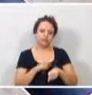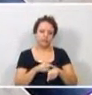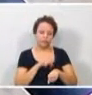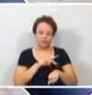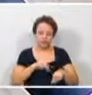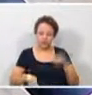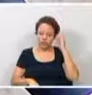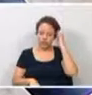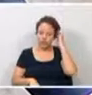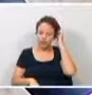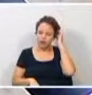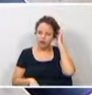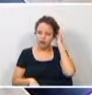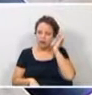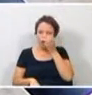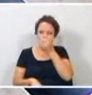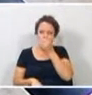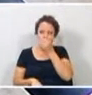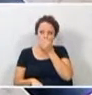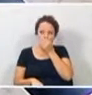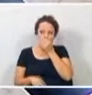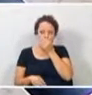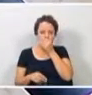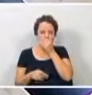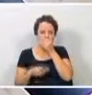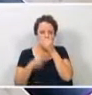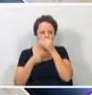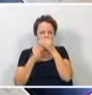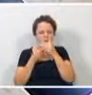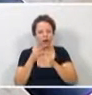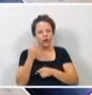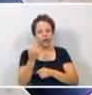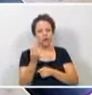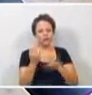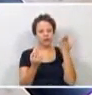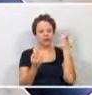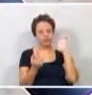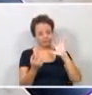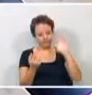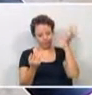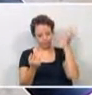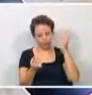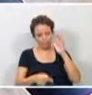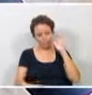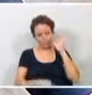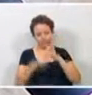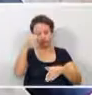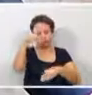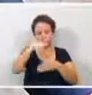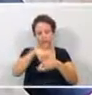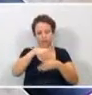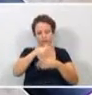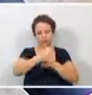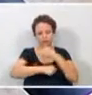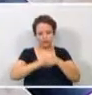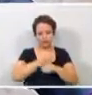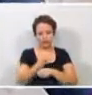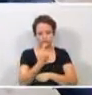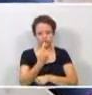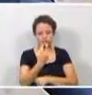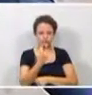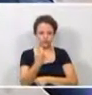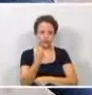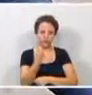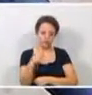para falar uma coisa que aconteceu nessa casa. A primeira votação que nós fizemos este ano, que foi